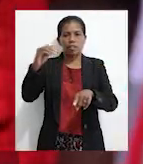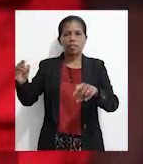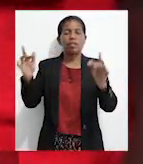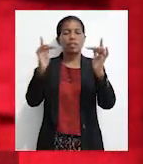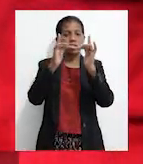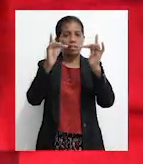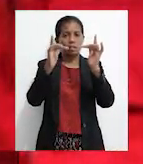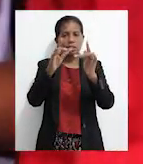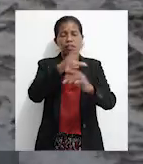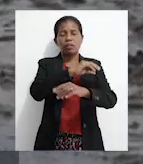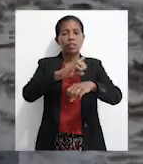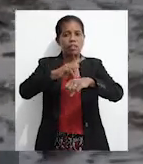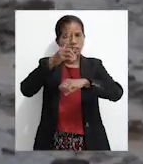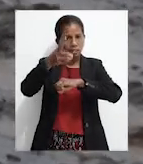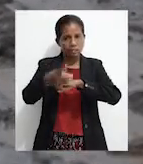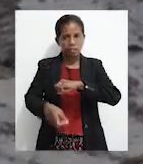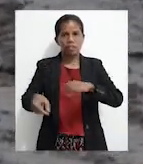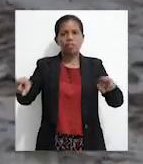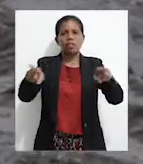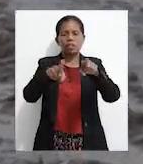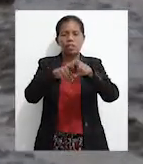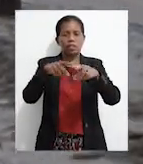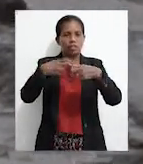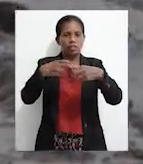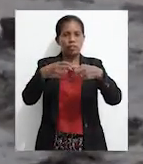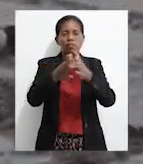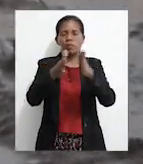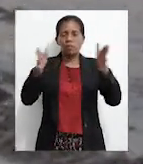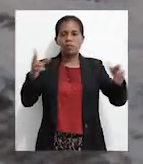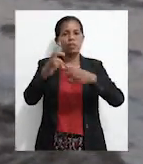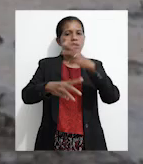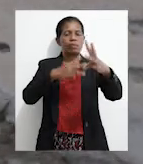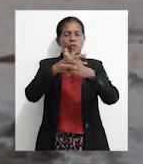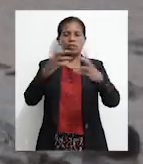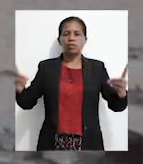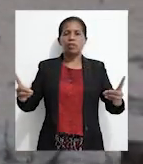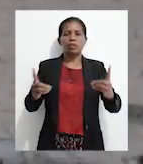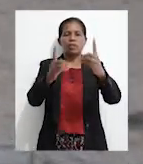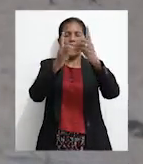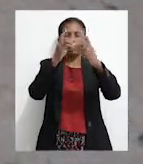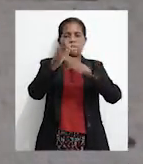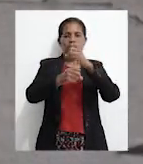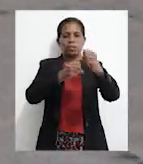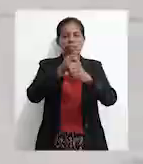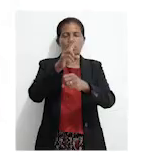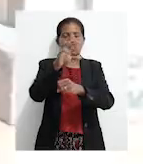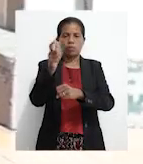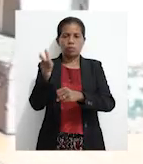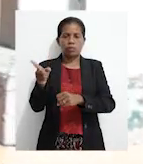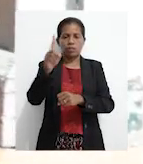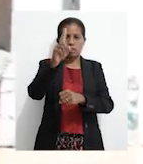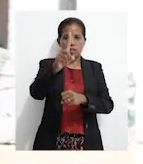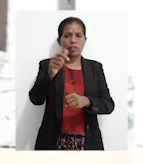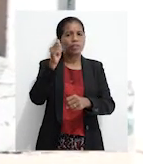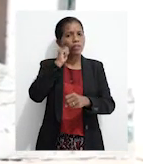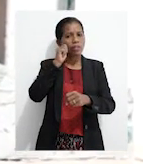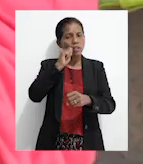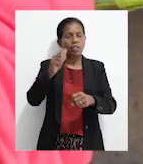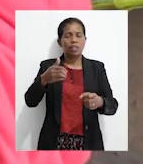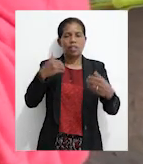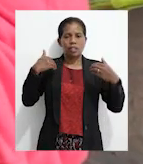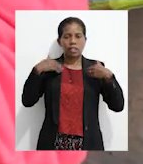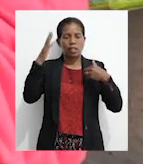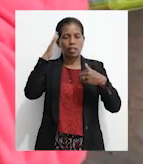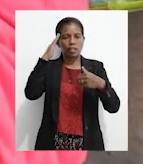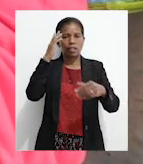no redução do risco de desastre, a nessa de fio bot ida nebe mundo asoro e a tocum ruanulo resin ida. Feto sira hetang reconhecido as